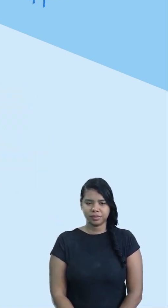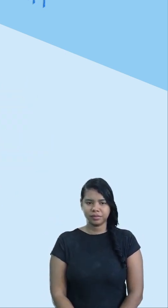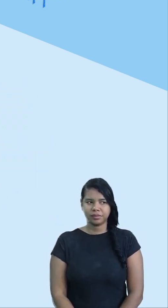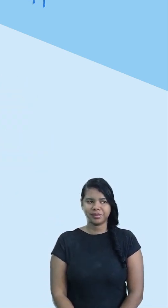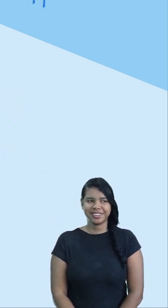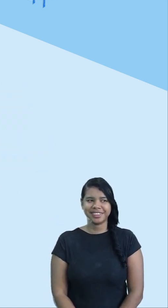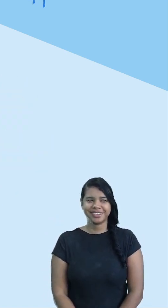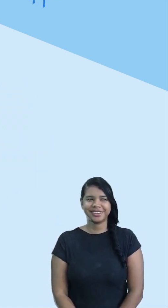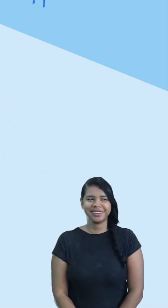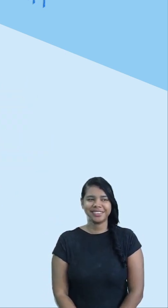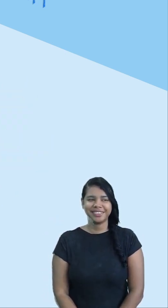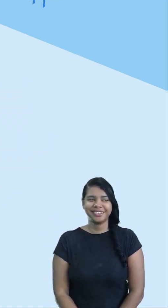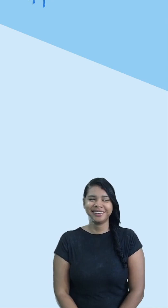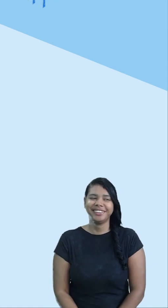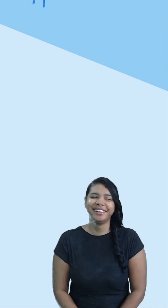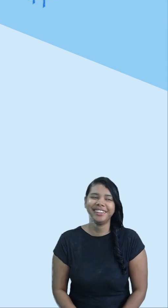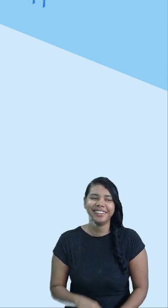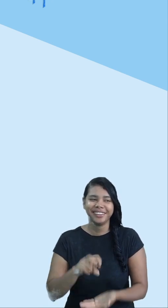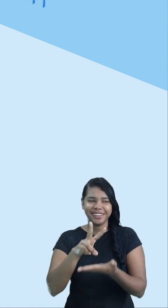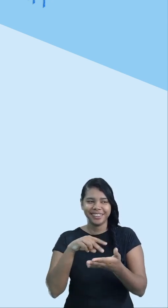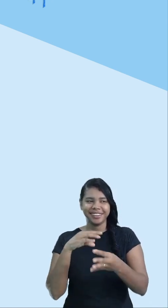Dá até pack, viu?